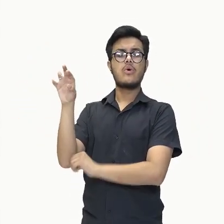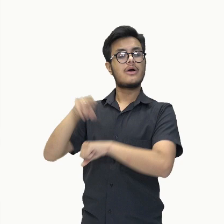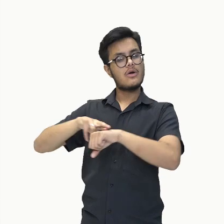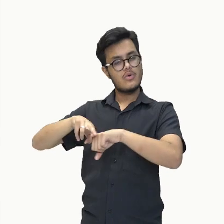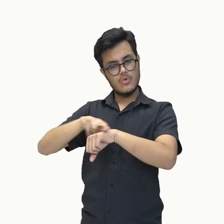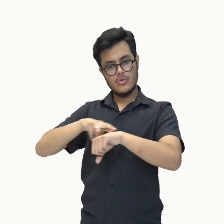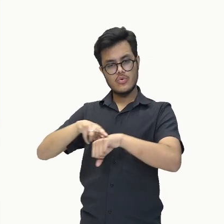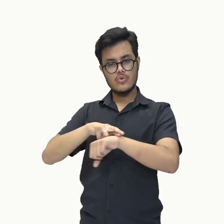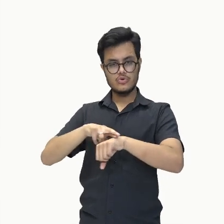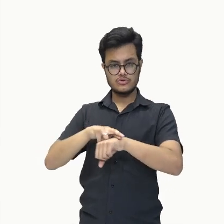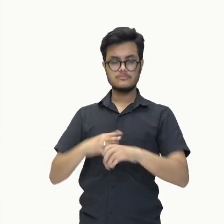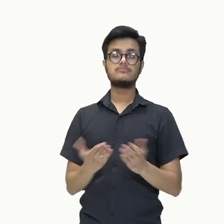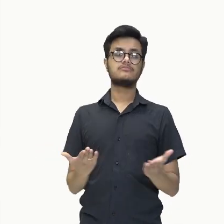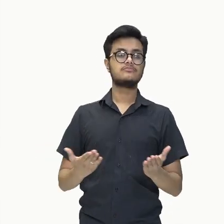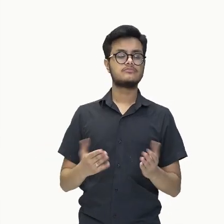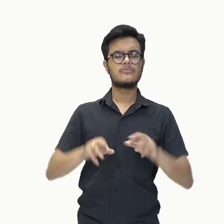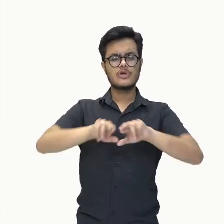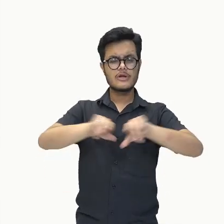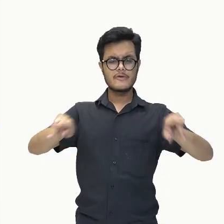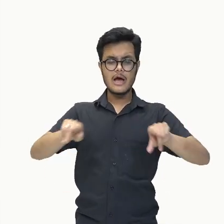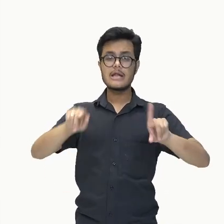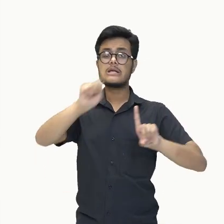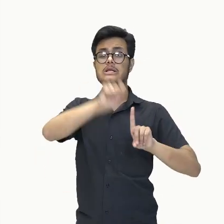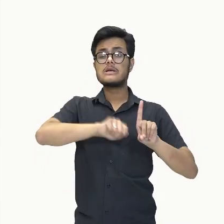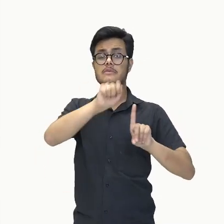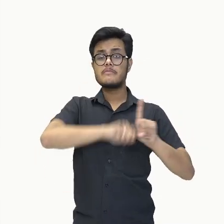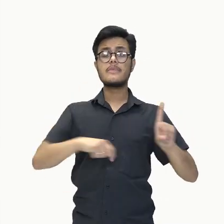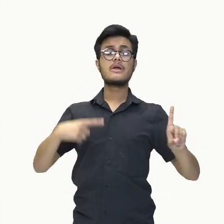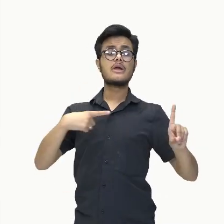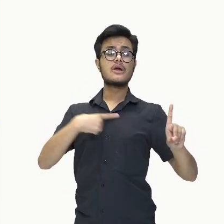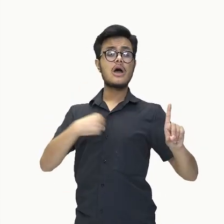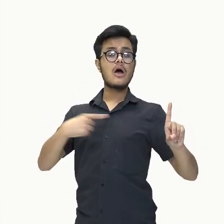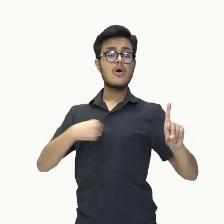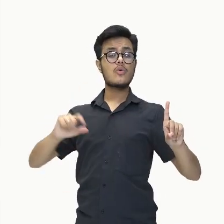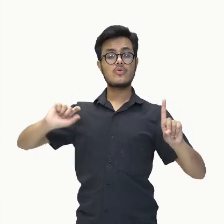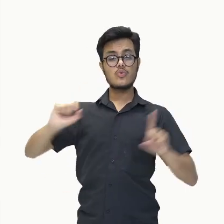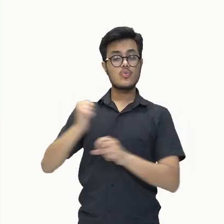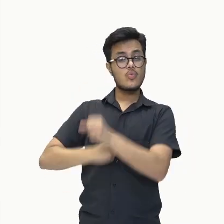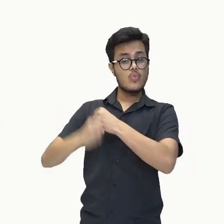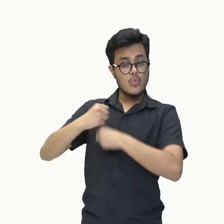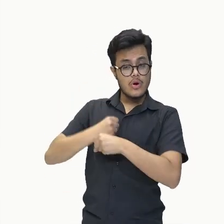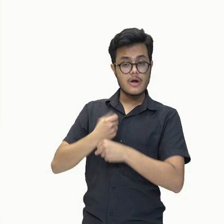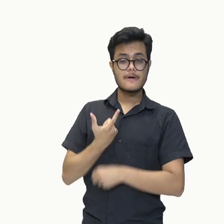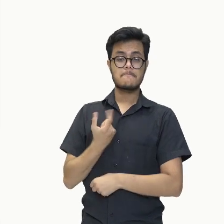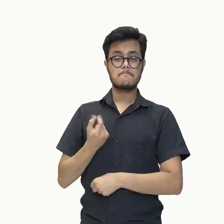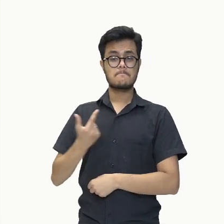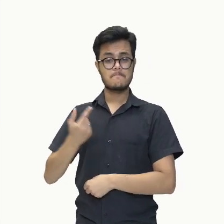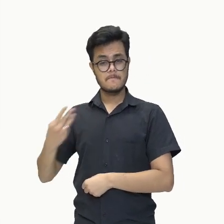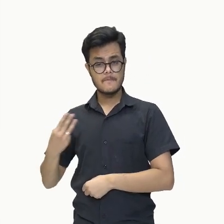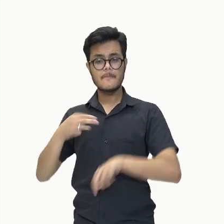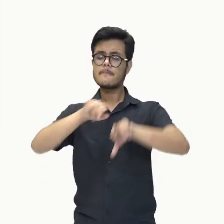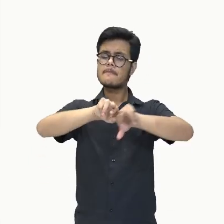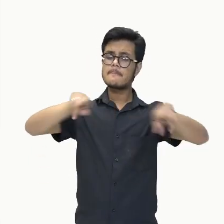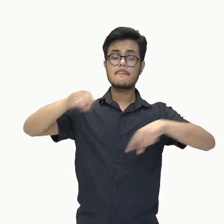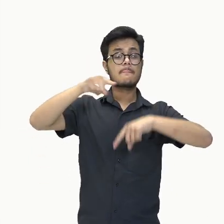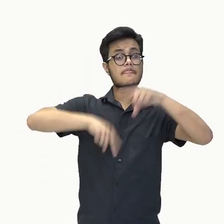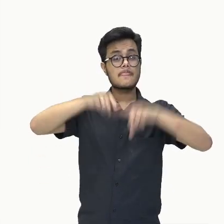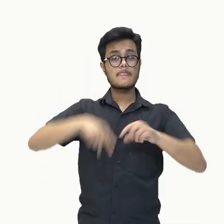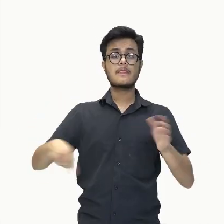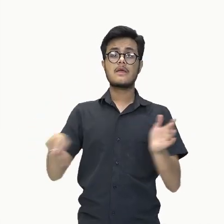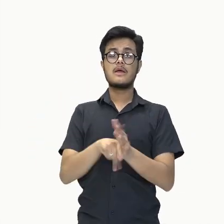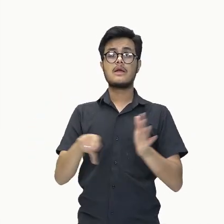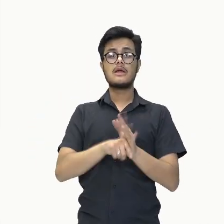de ar. Então nós temos em agosto de 2023, nos eletrodomésticos de modo geral tiveram uma queda de